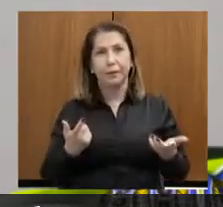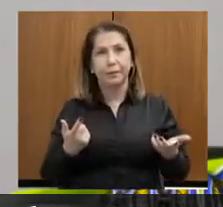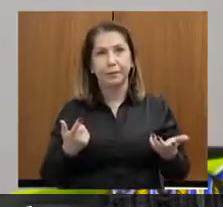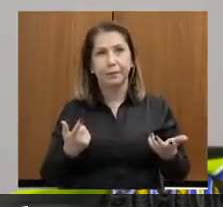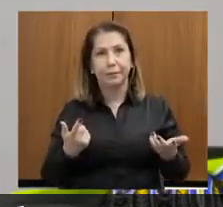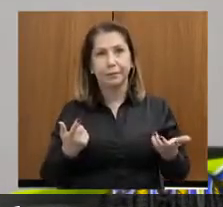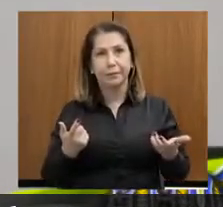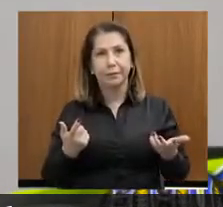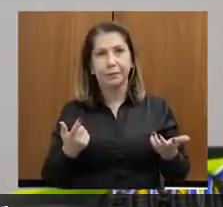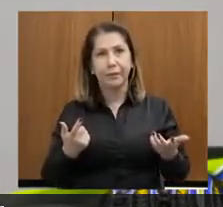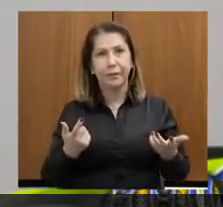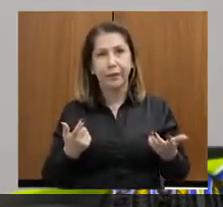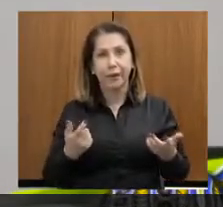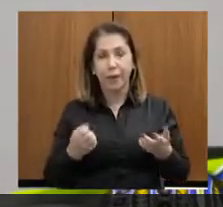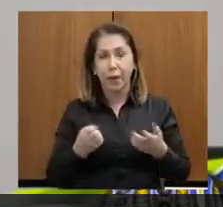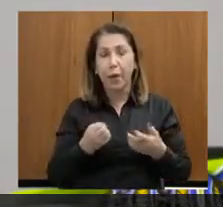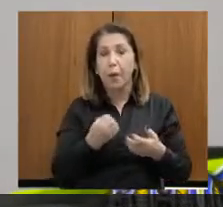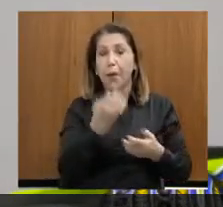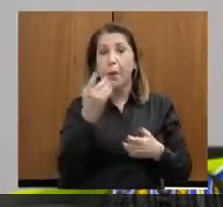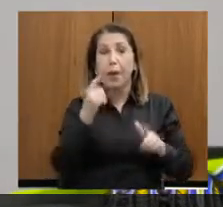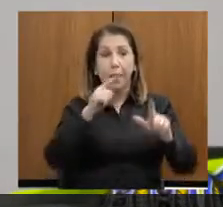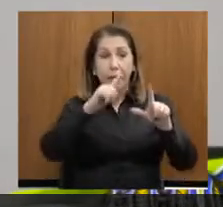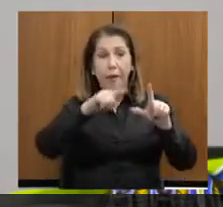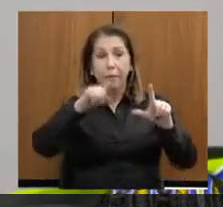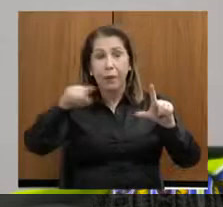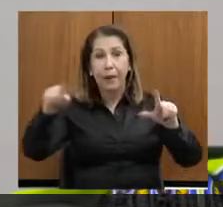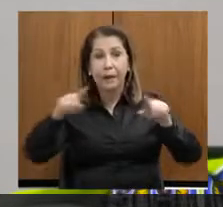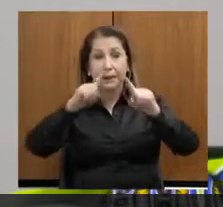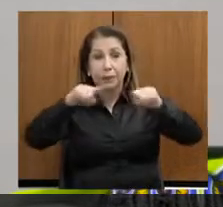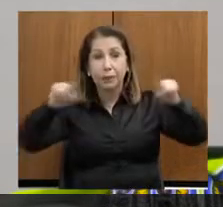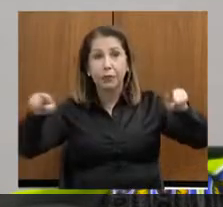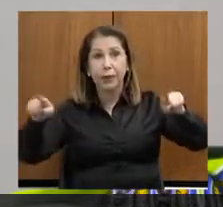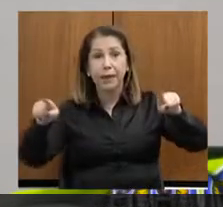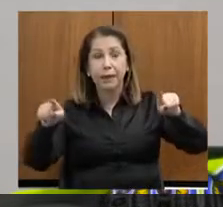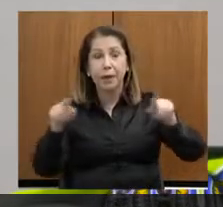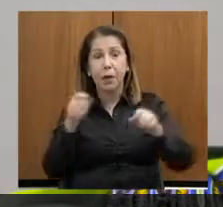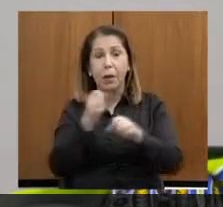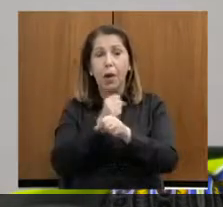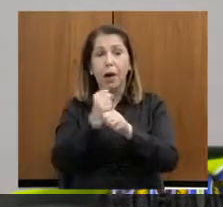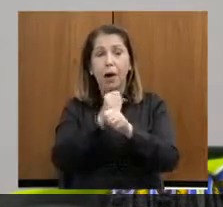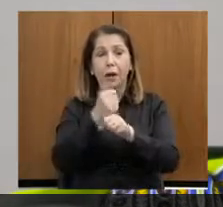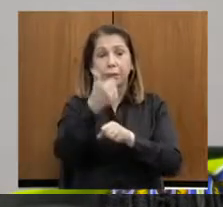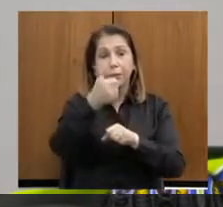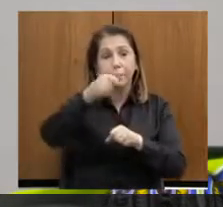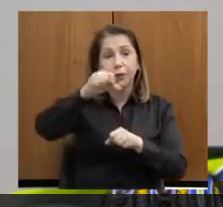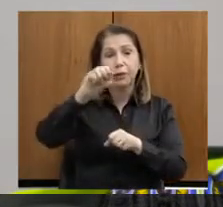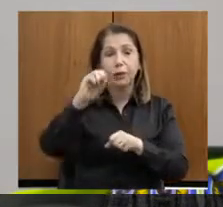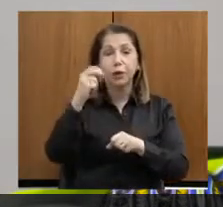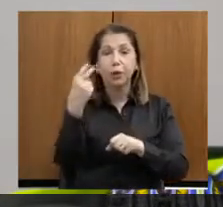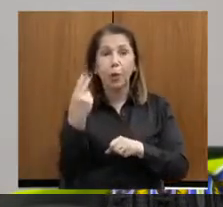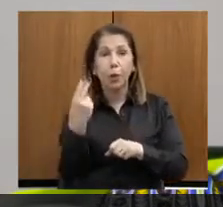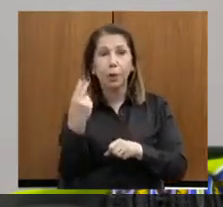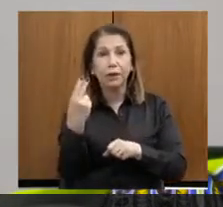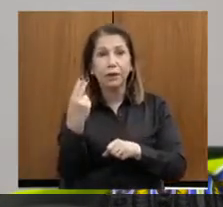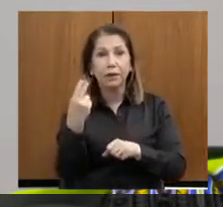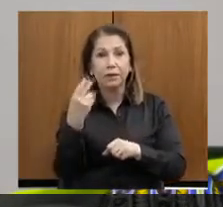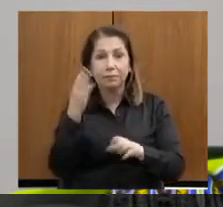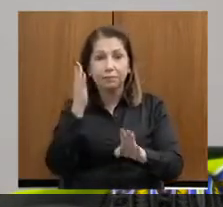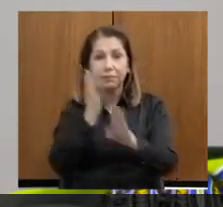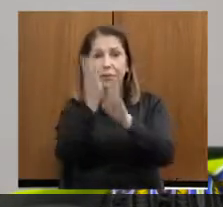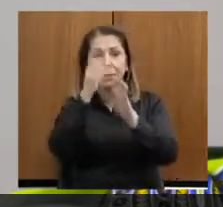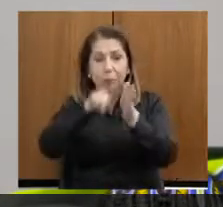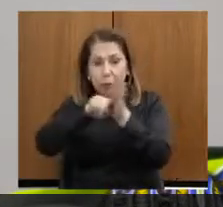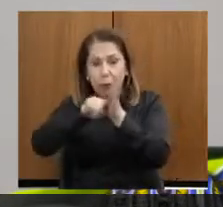bom e o que os números que ela trouxe assustadores de 1902 tio senso que descobriu